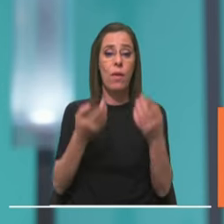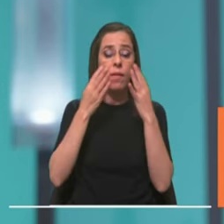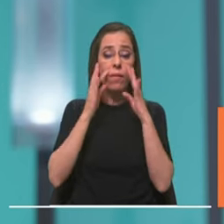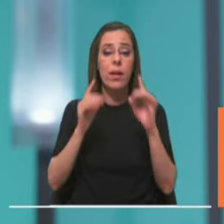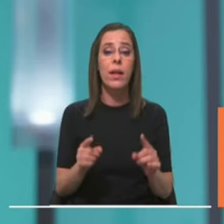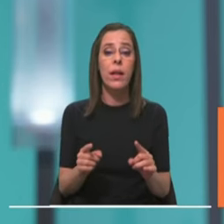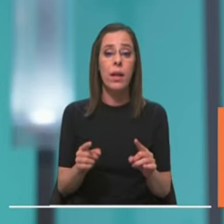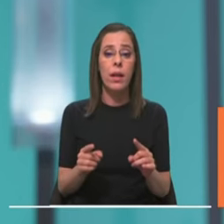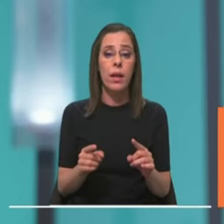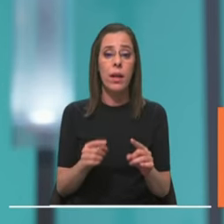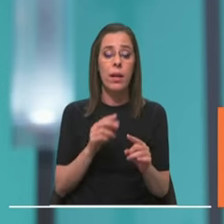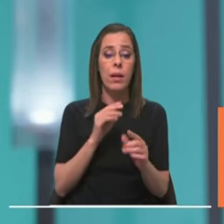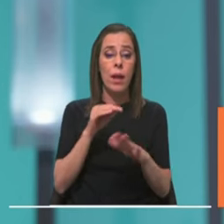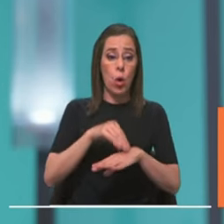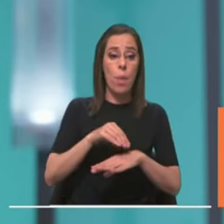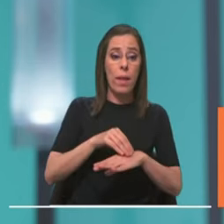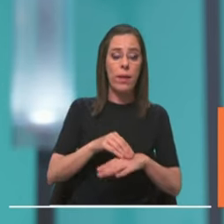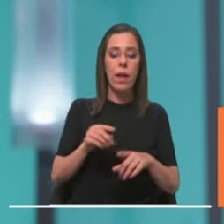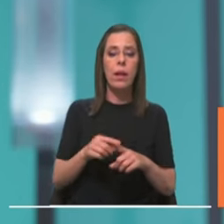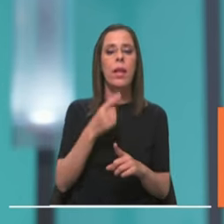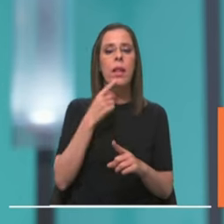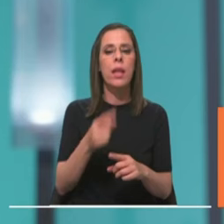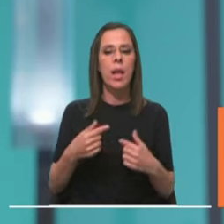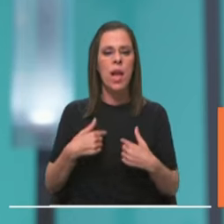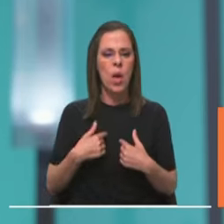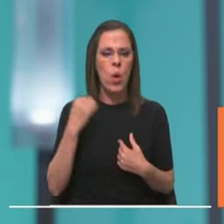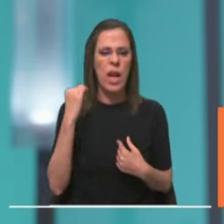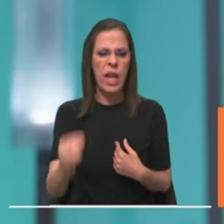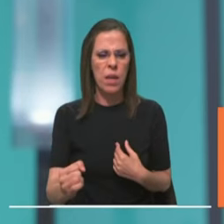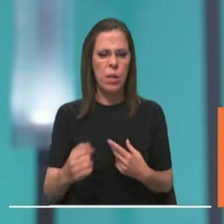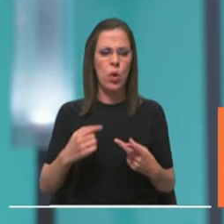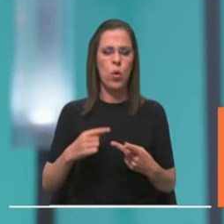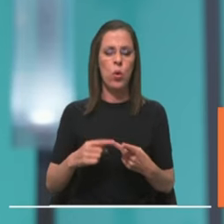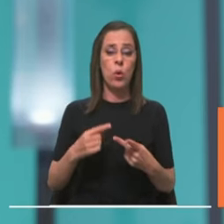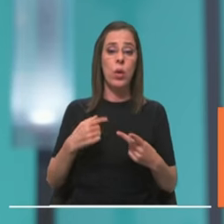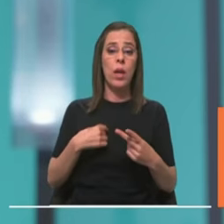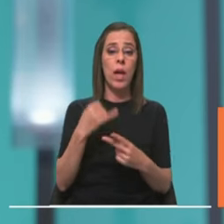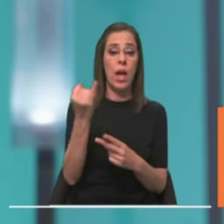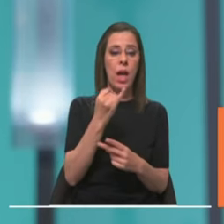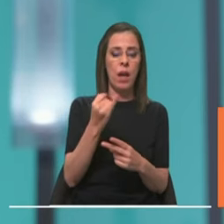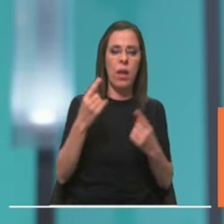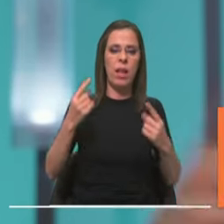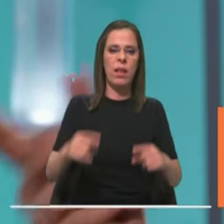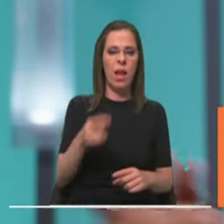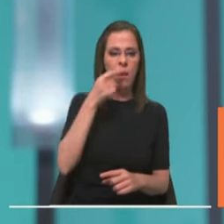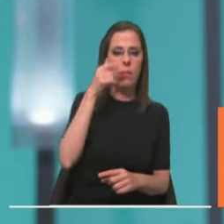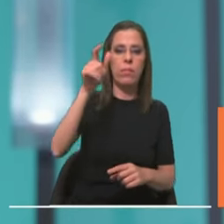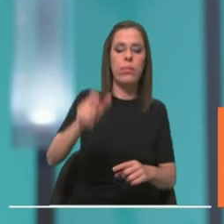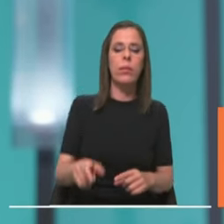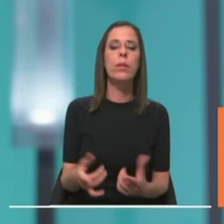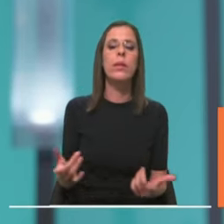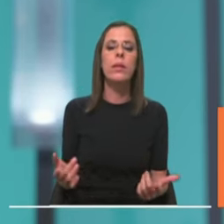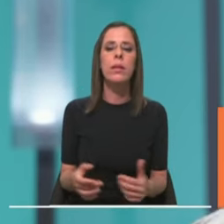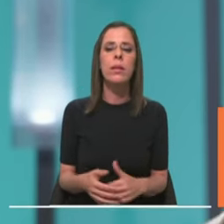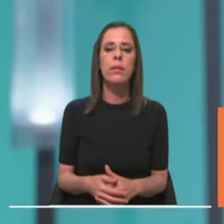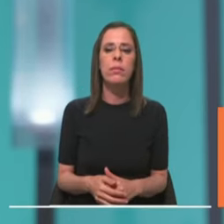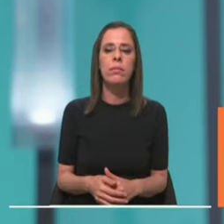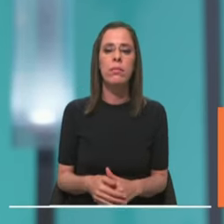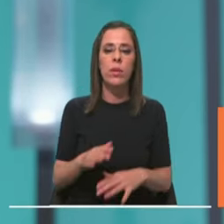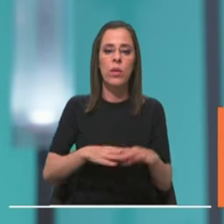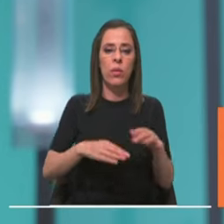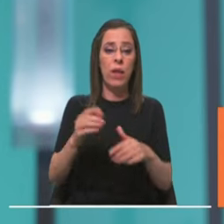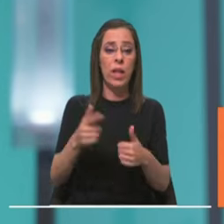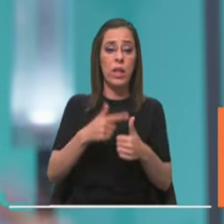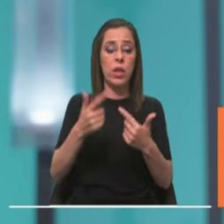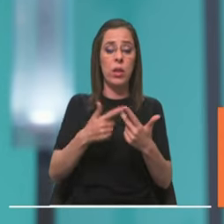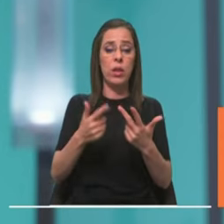Facebook para comentar e a dizerem que eu era um criminoso, a dizerem que a instituição tem lá uma pessoa que faz isto,